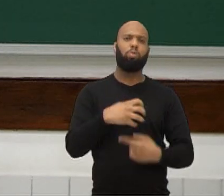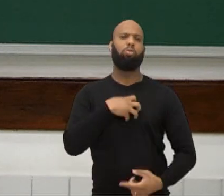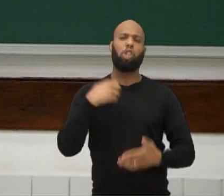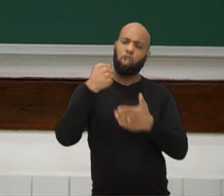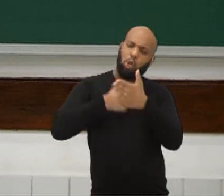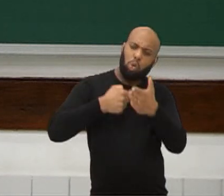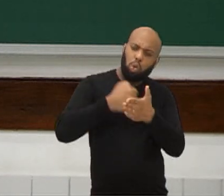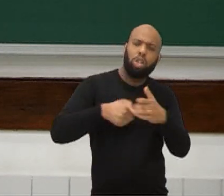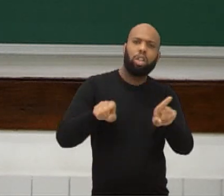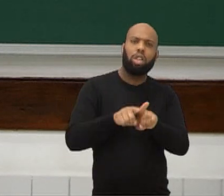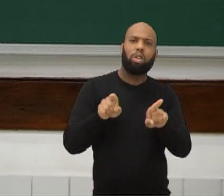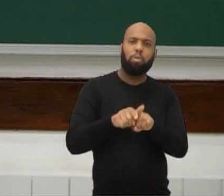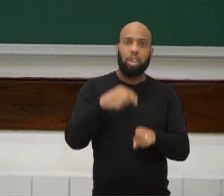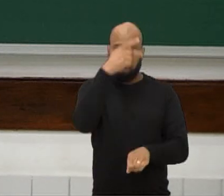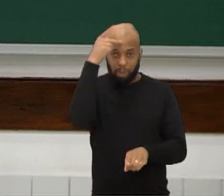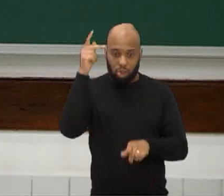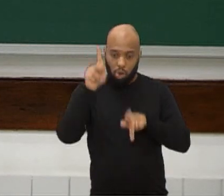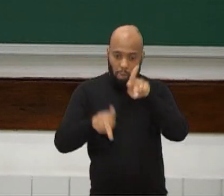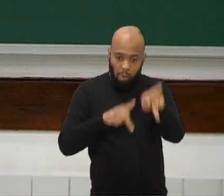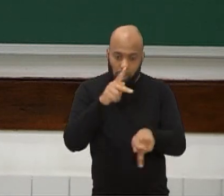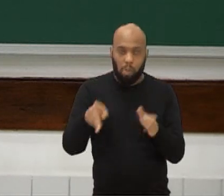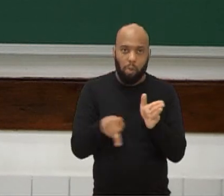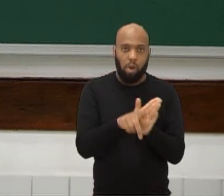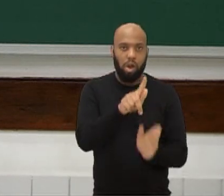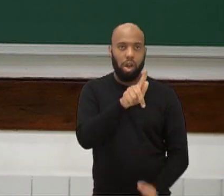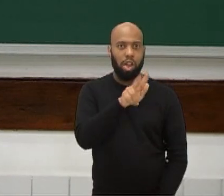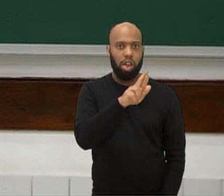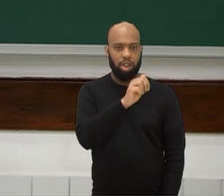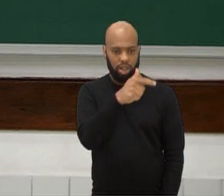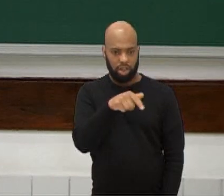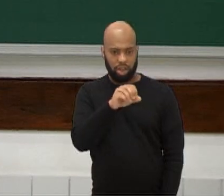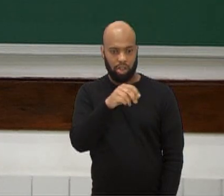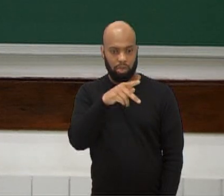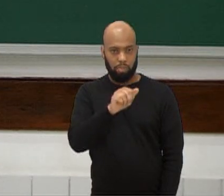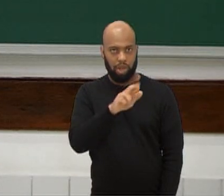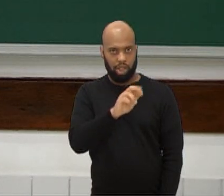de luta dos provincianos do Grão-Pará.